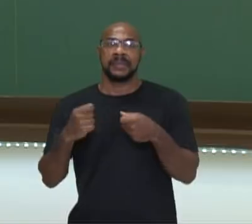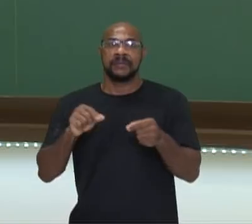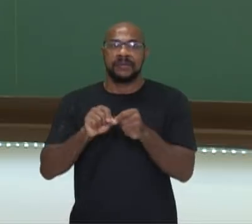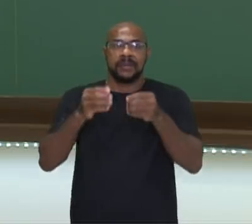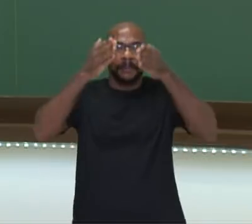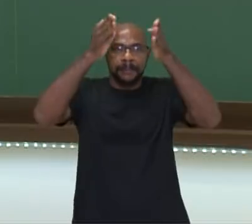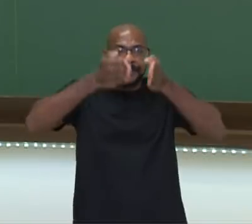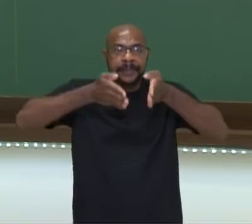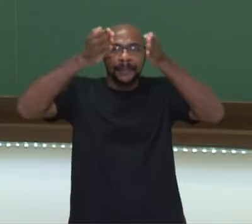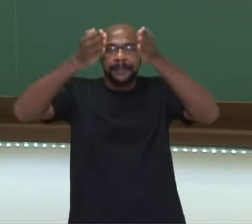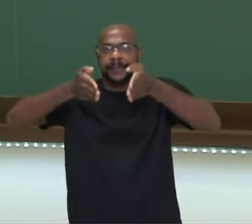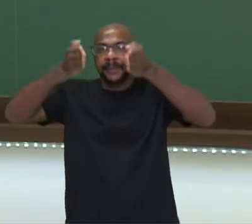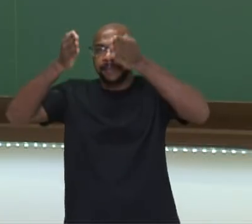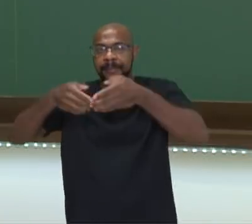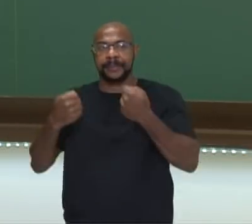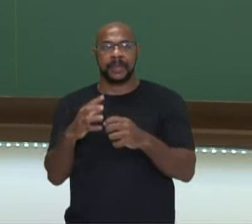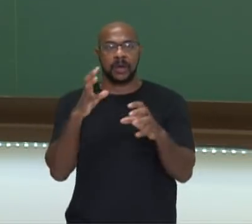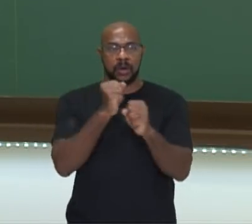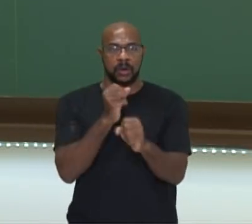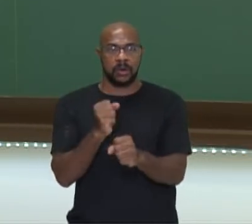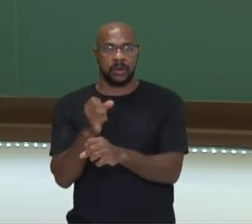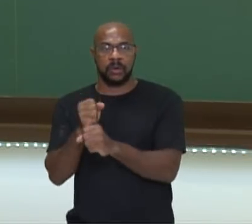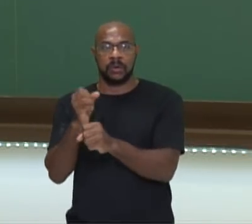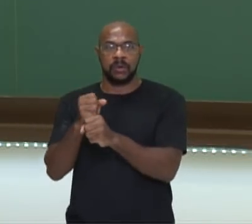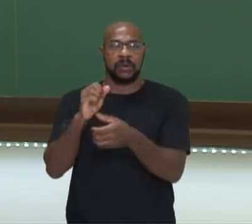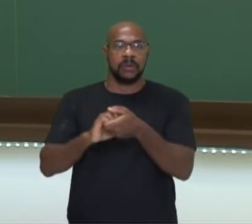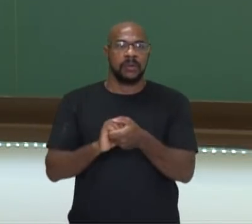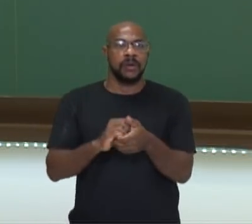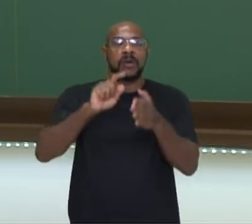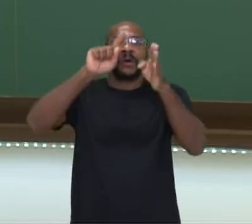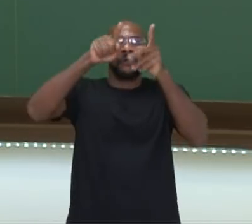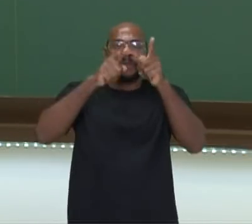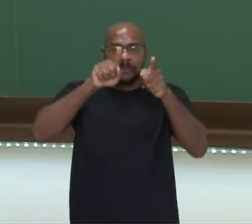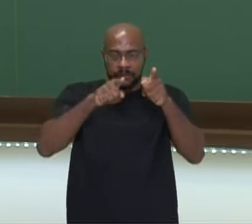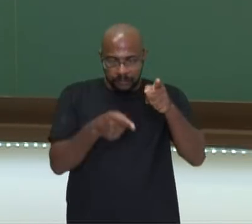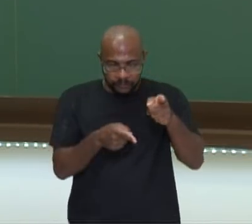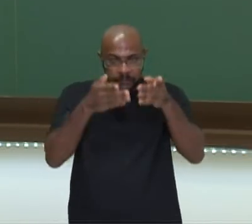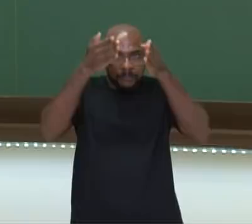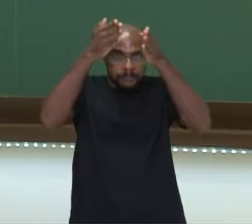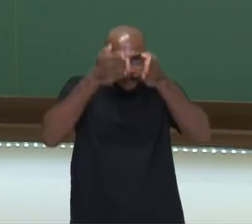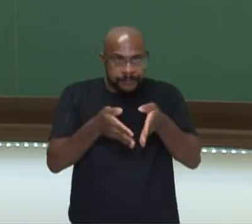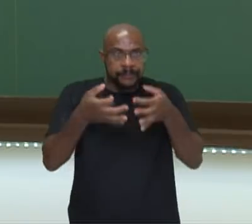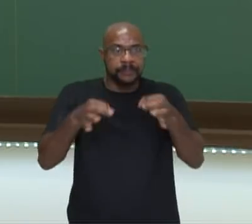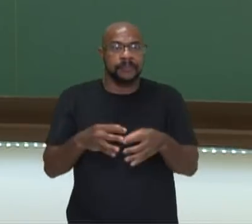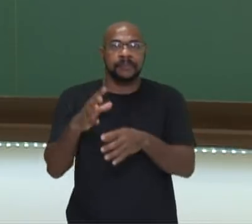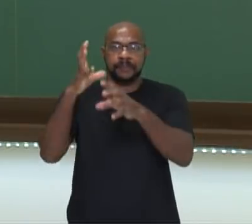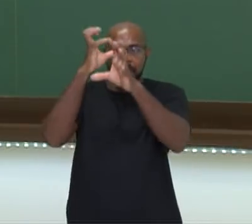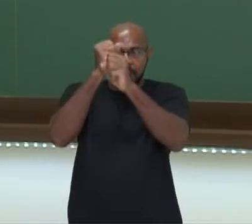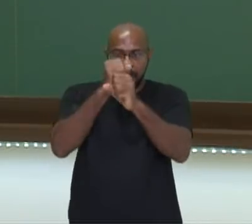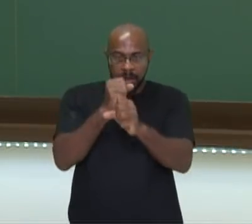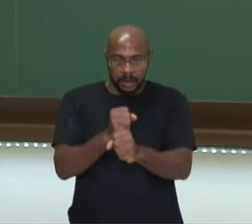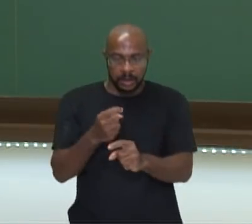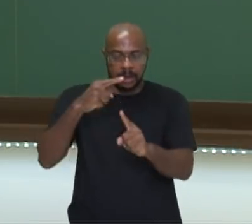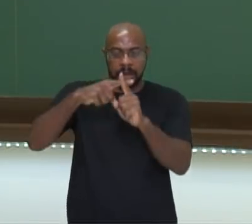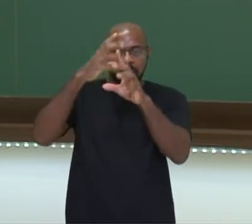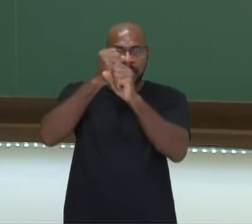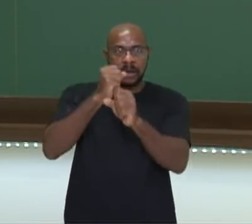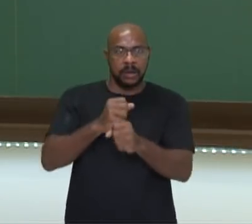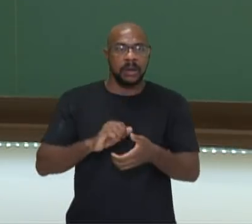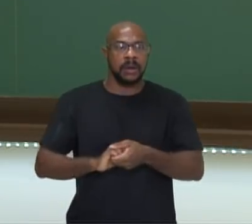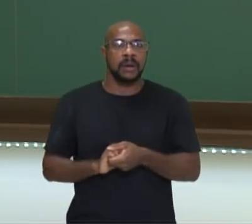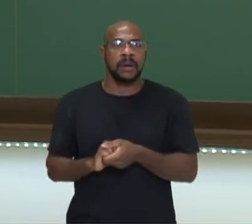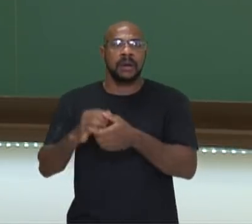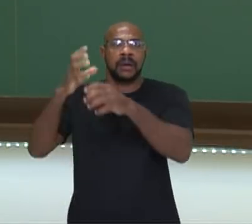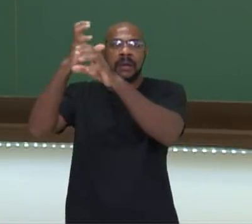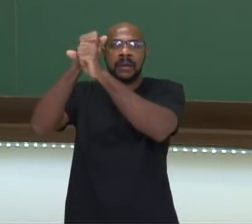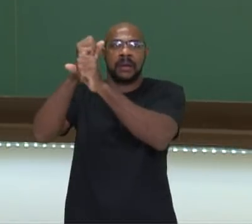das canetas e 8,75 dos lápis, vírgula embaixo de vírgula, e agora a gente vai somando. Ó, 0 mais 0